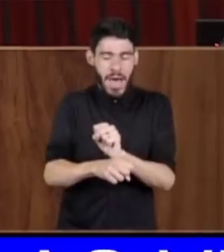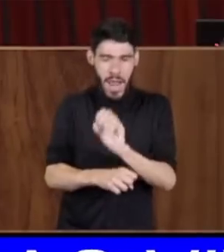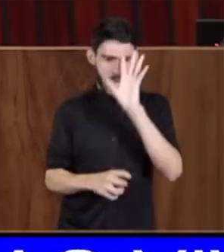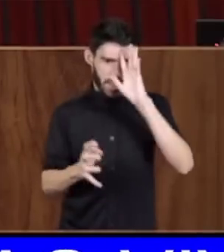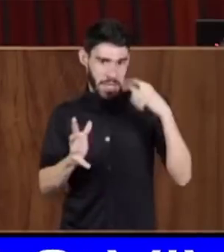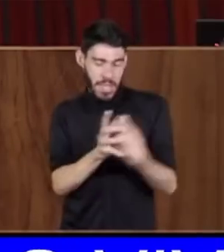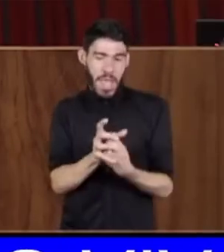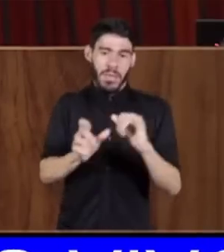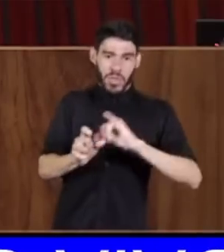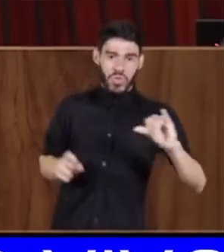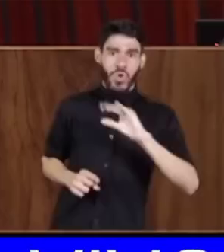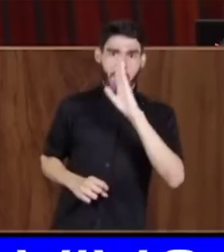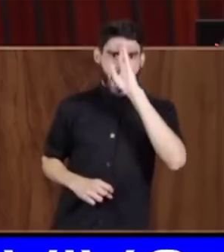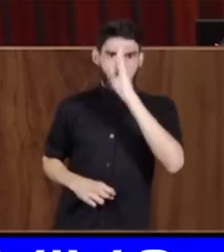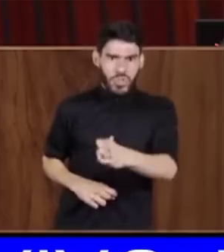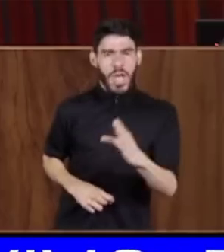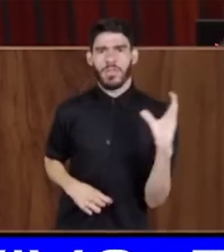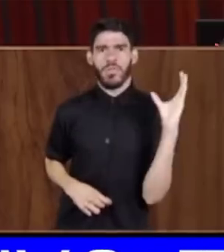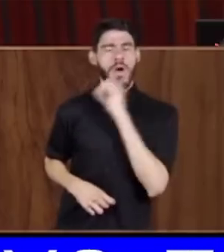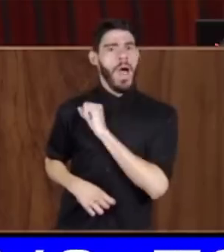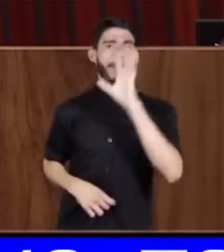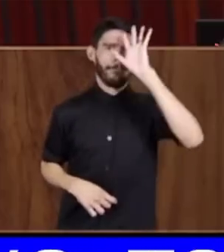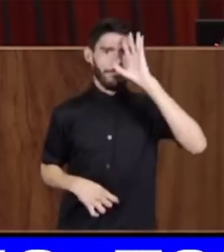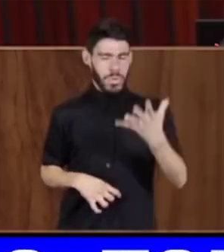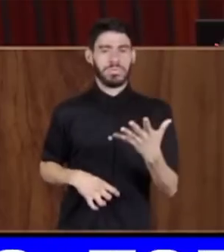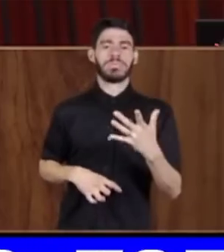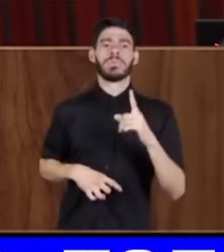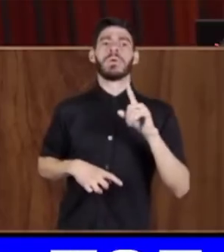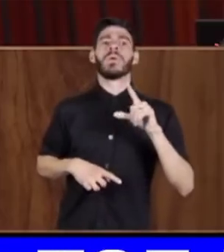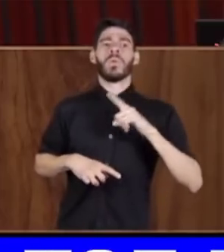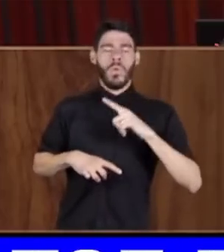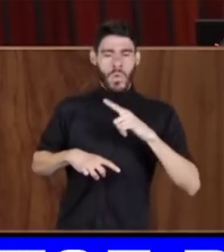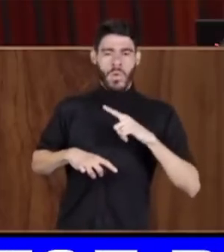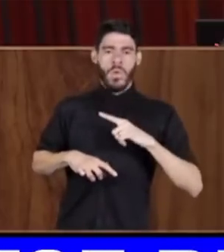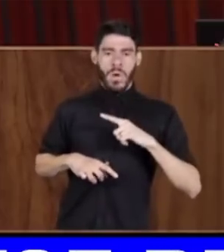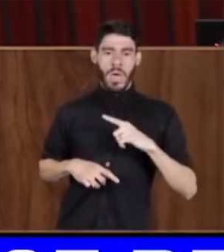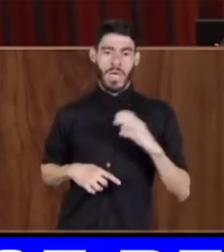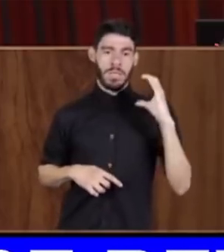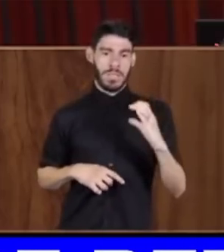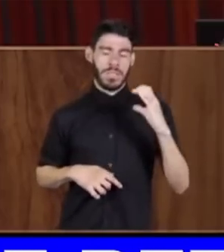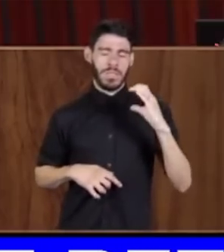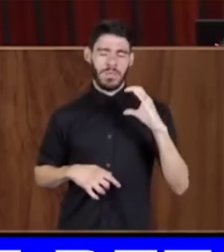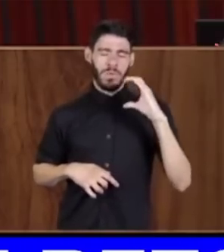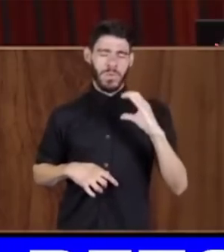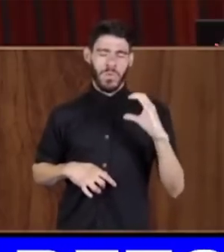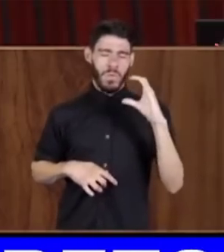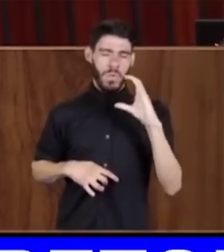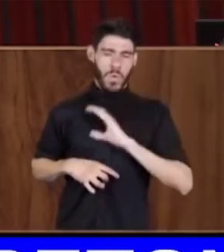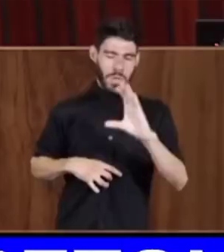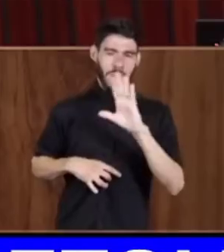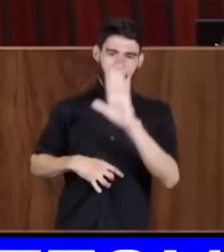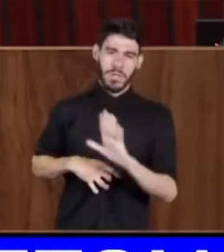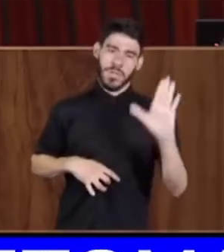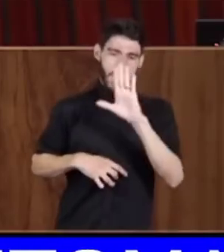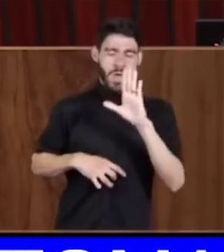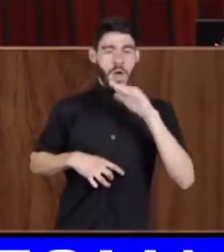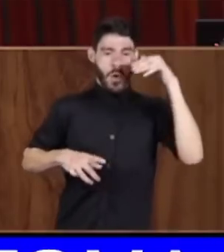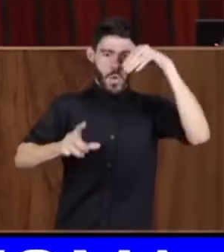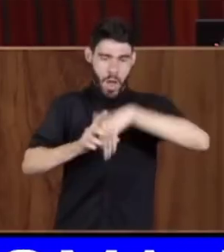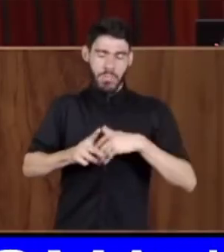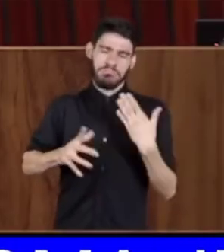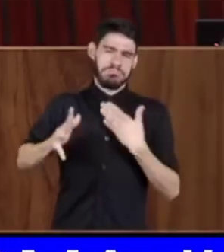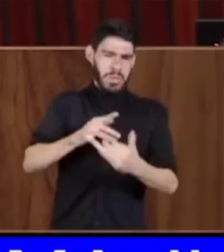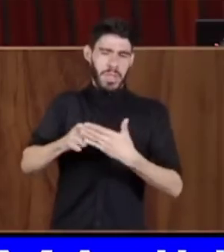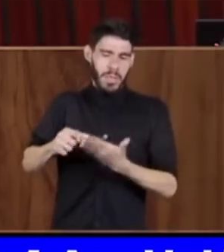determina a comunicação imediata desta decisão à Secretaria da Corregedoria Geral Eleitoral para que, independentemente da aplicação do